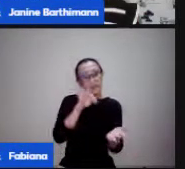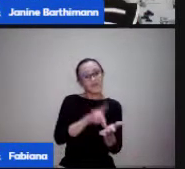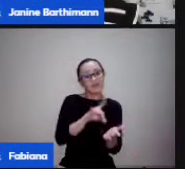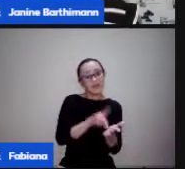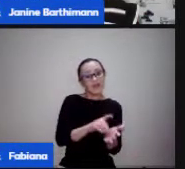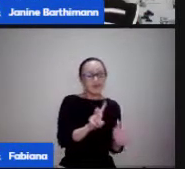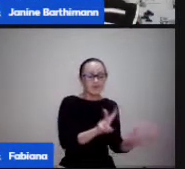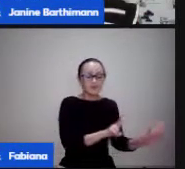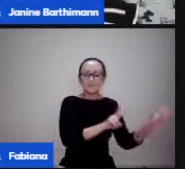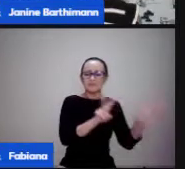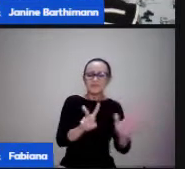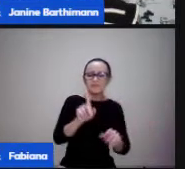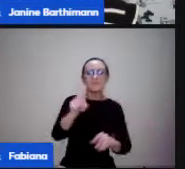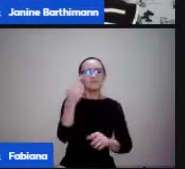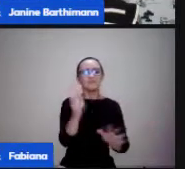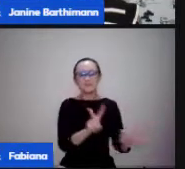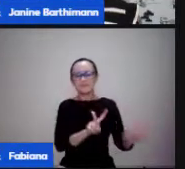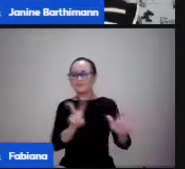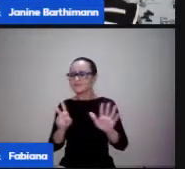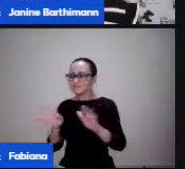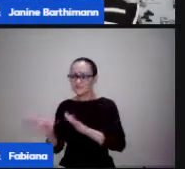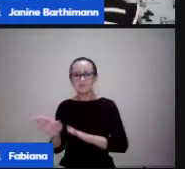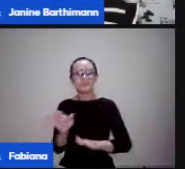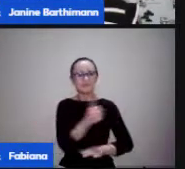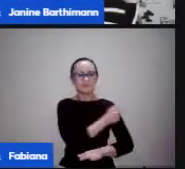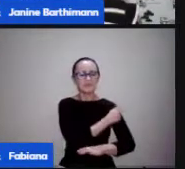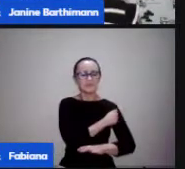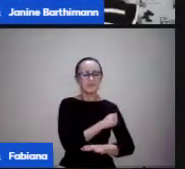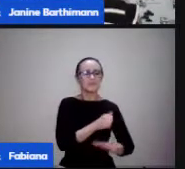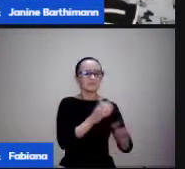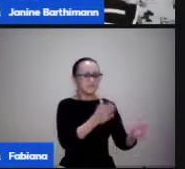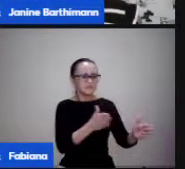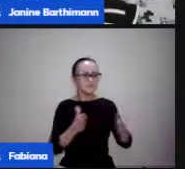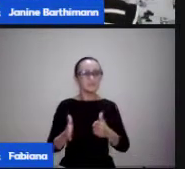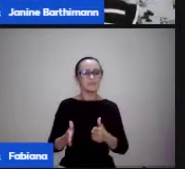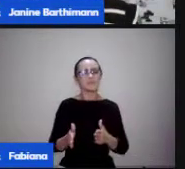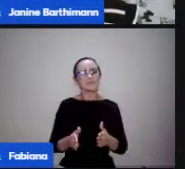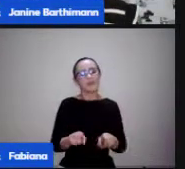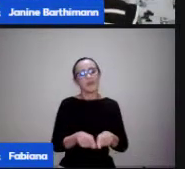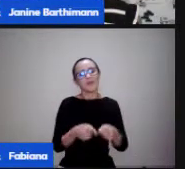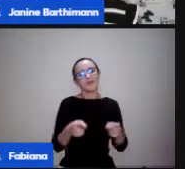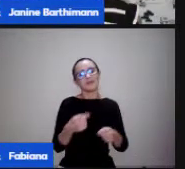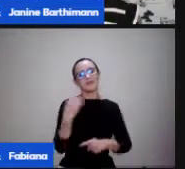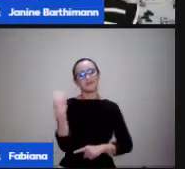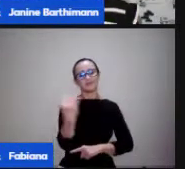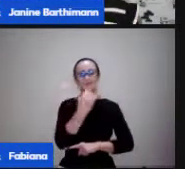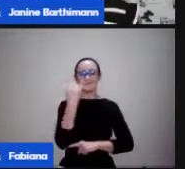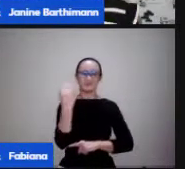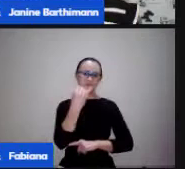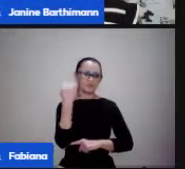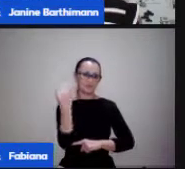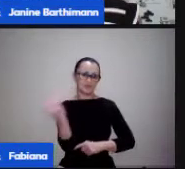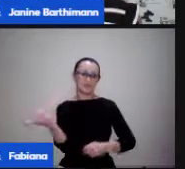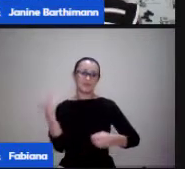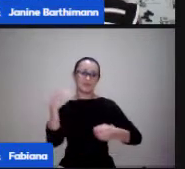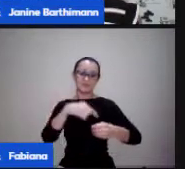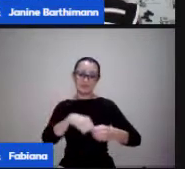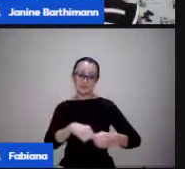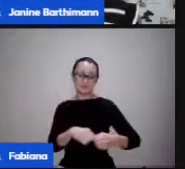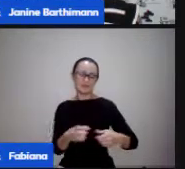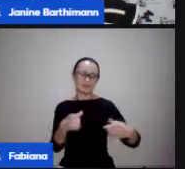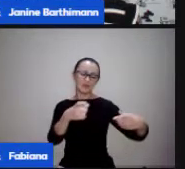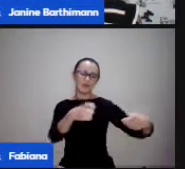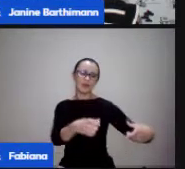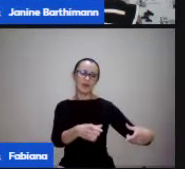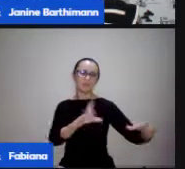faz muito sentido diante de tanto tempo sem estar nesse mesmo espaço que era o espaço da escola,